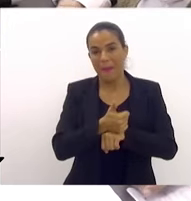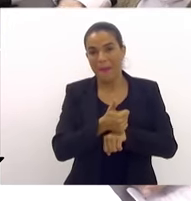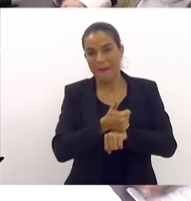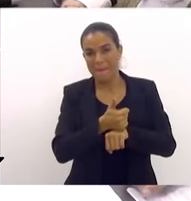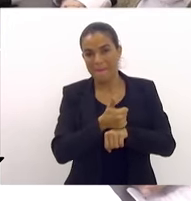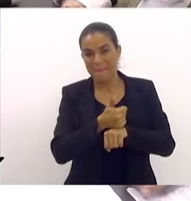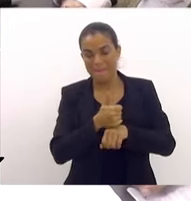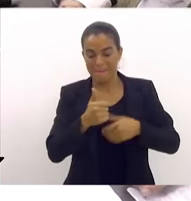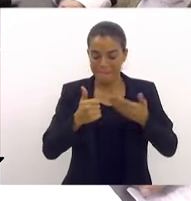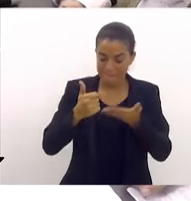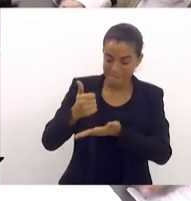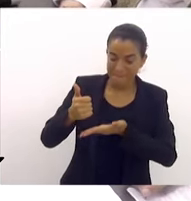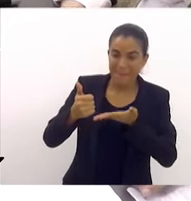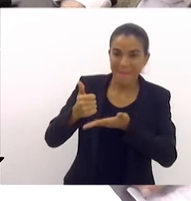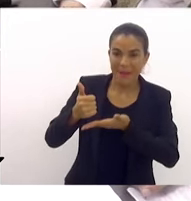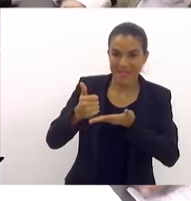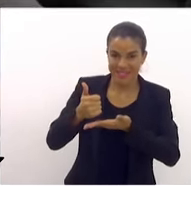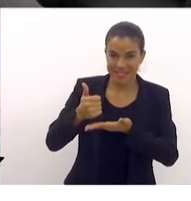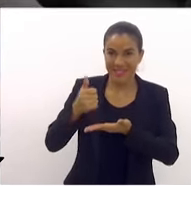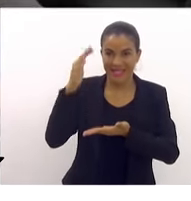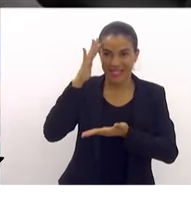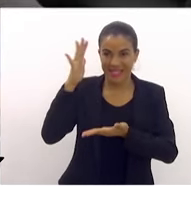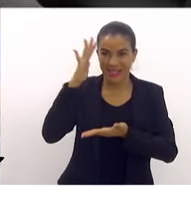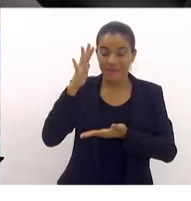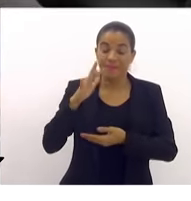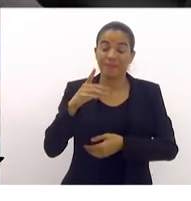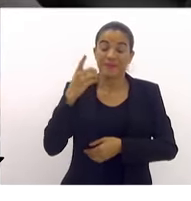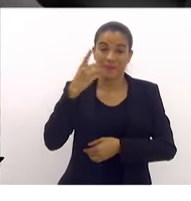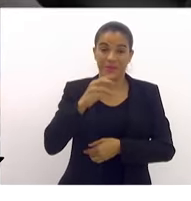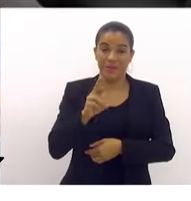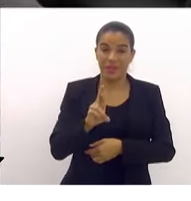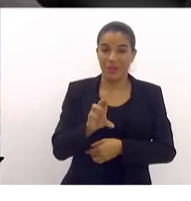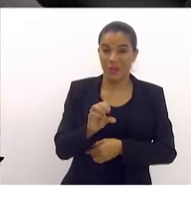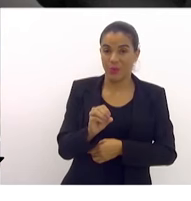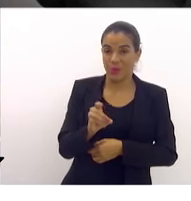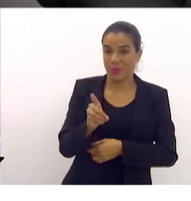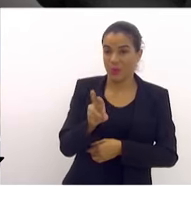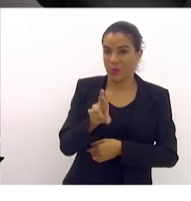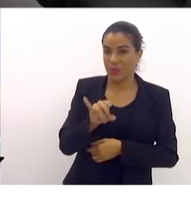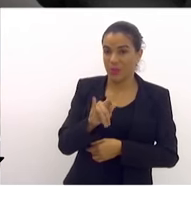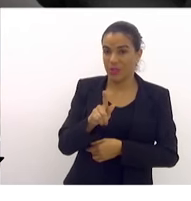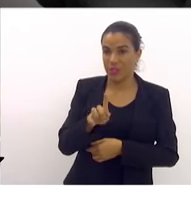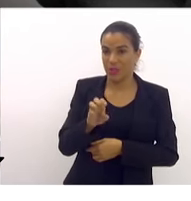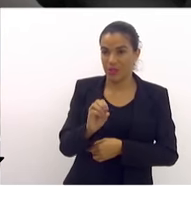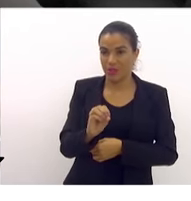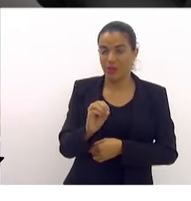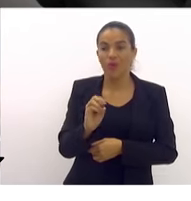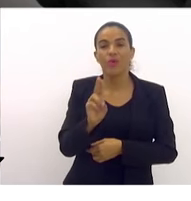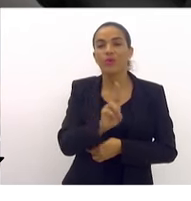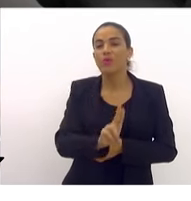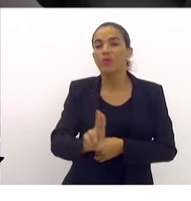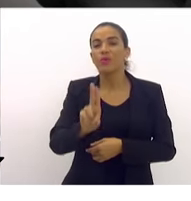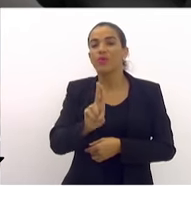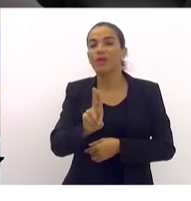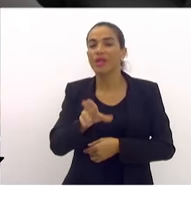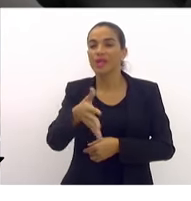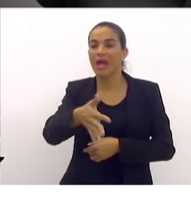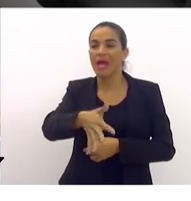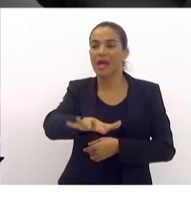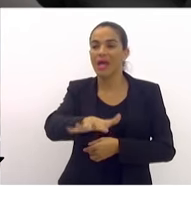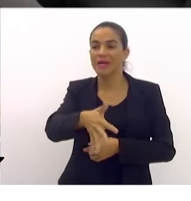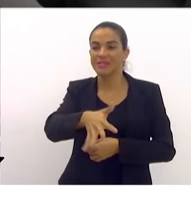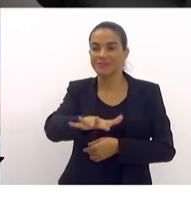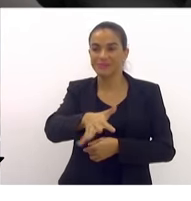É fundamentada. O deputado Rodrigo Amorim, outro dia, usou o princípio da